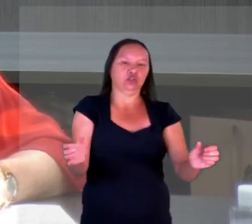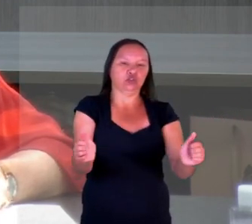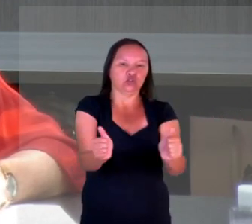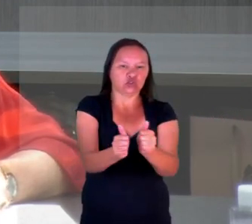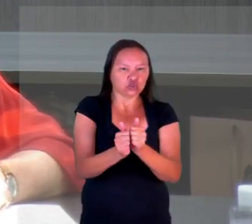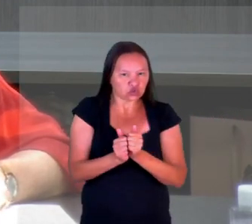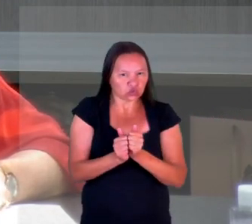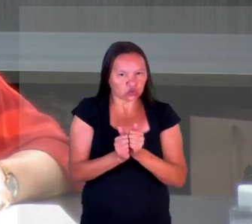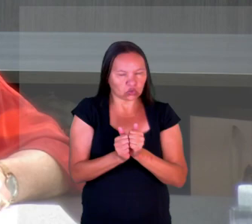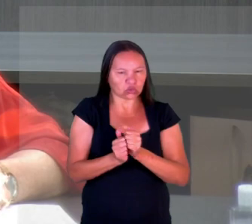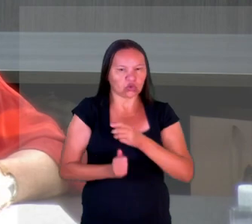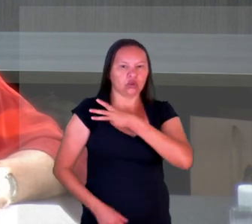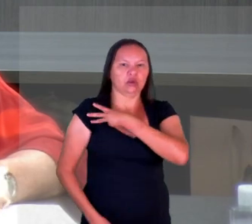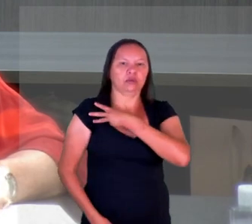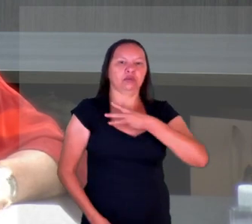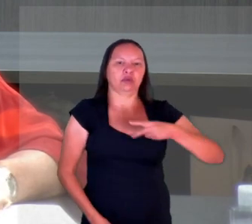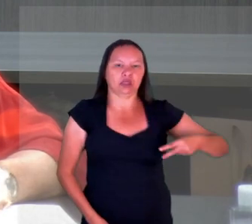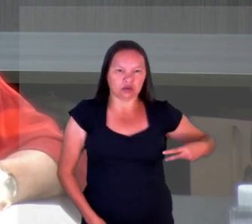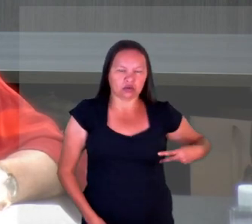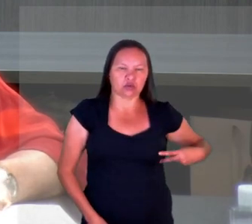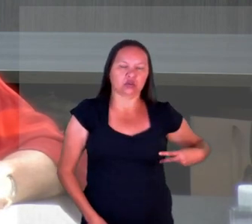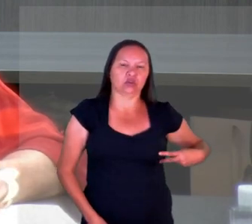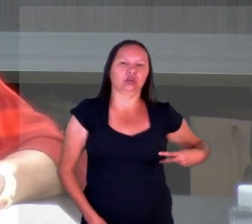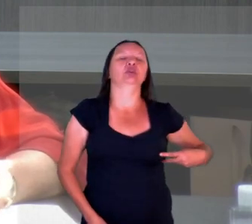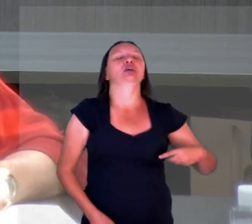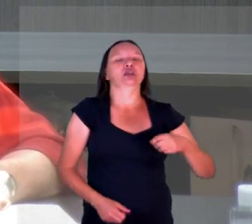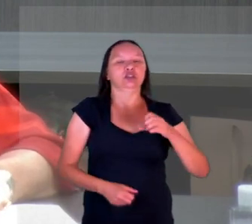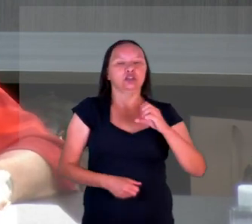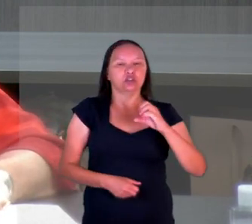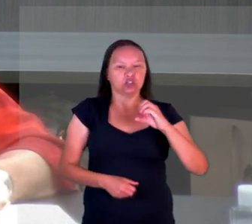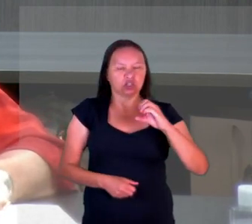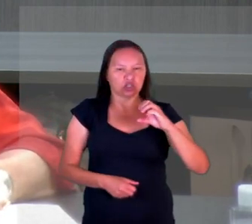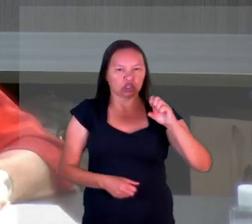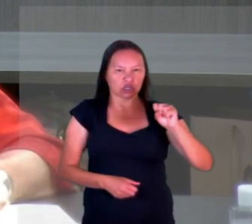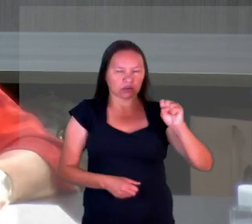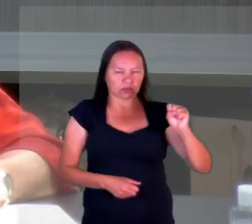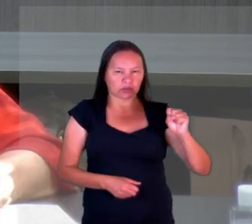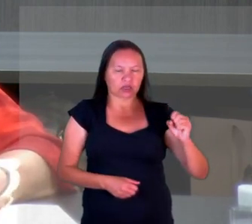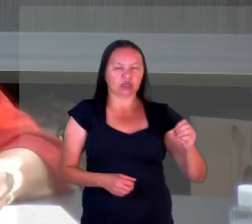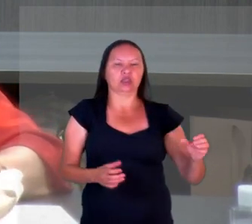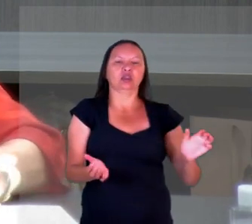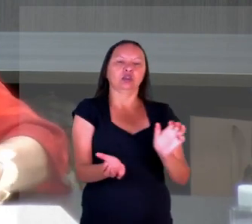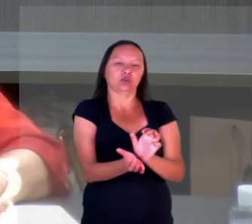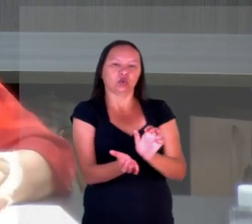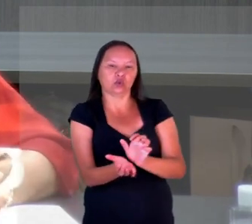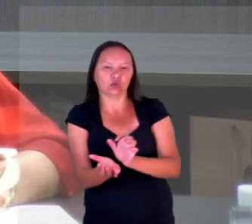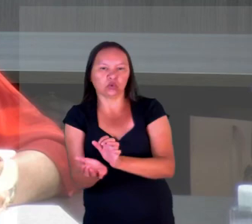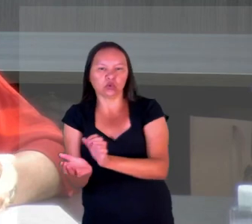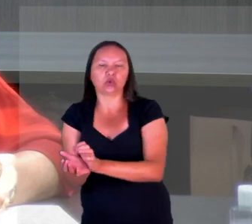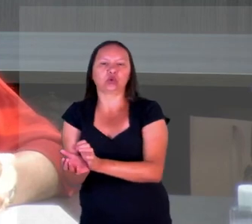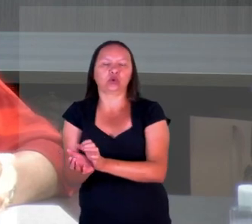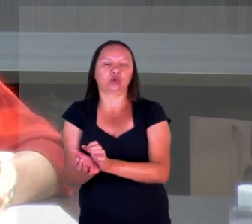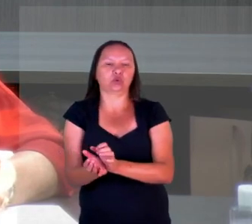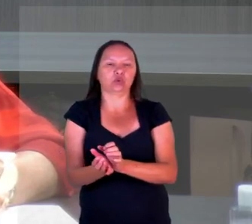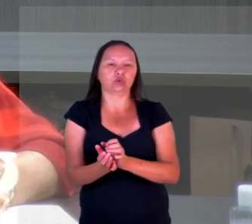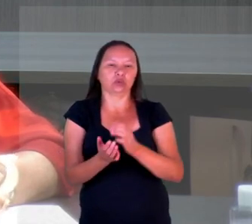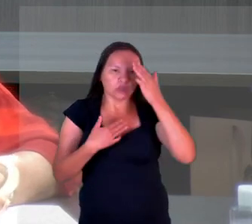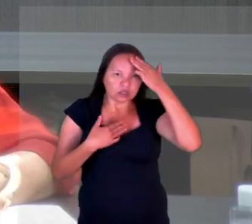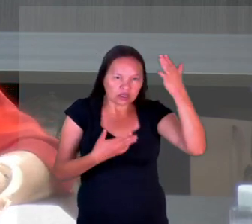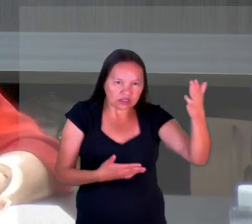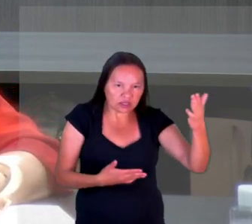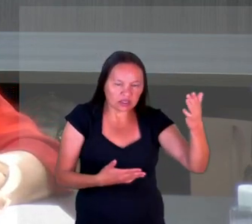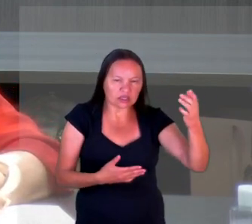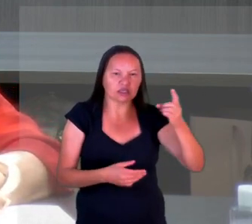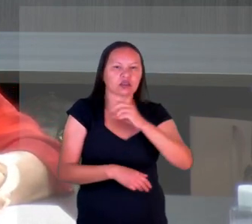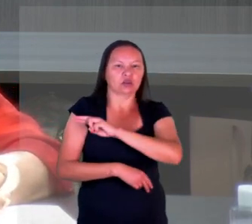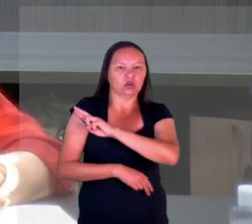membros do Ministério Público que integram o nosso GT a a toda a equipe da cddf e aqui eu peço licença para nominar a